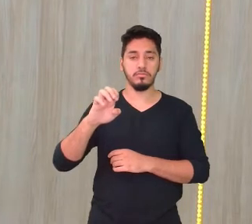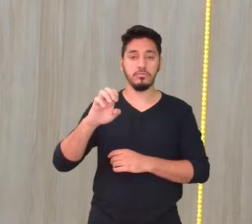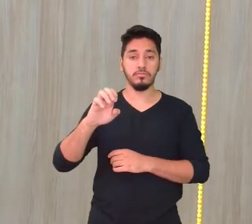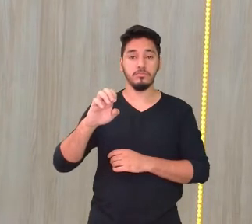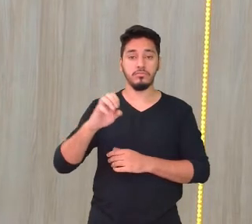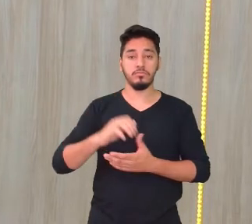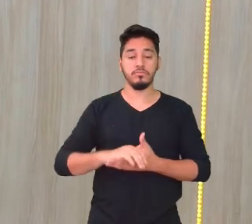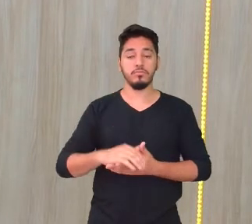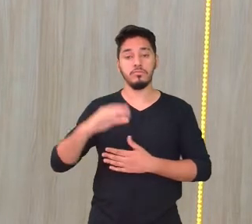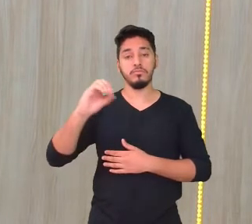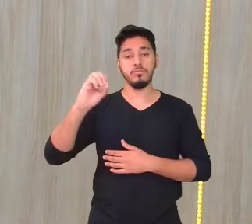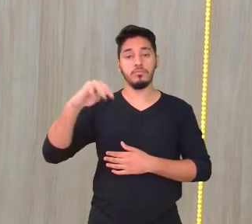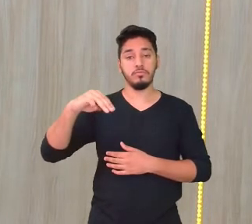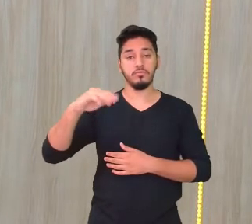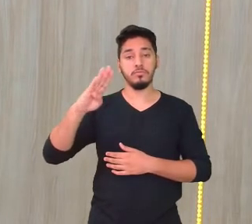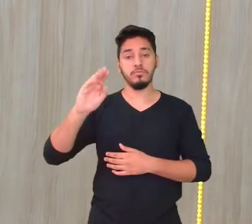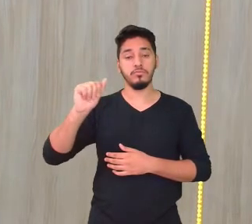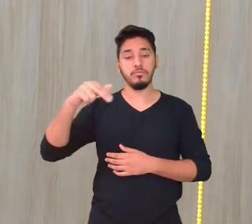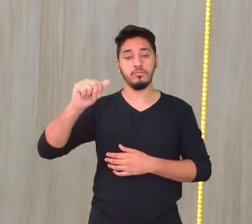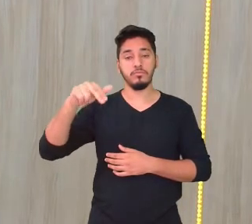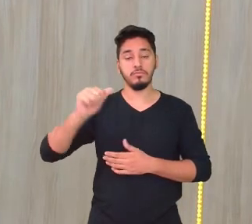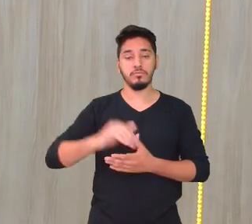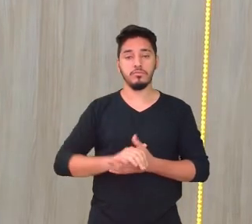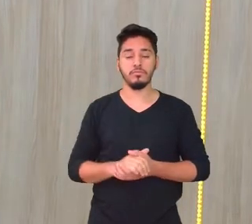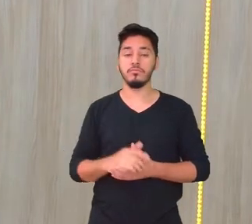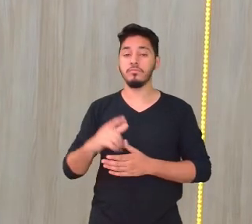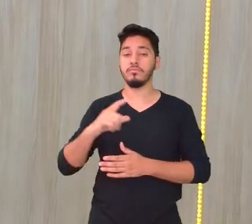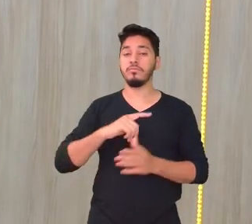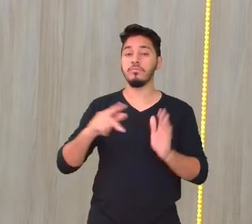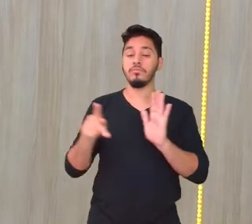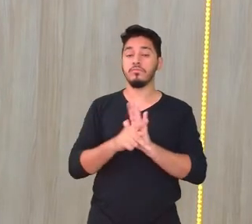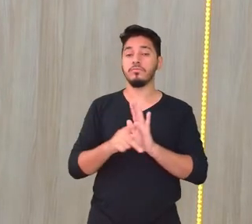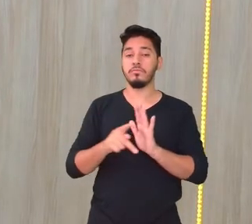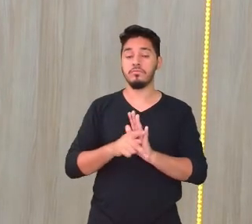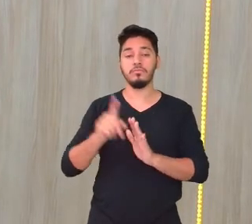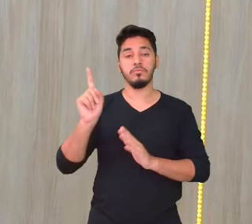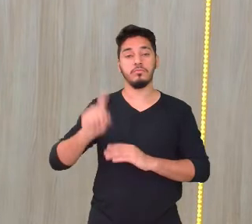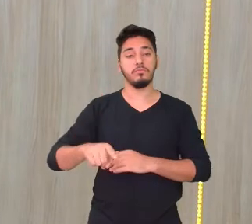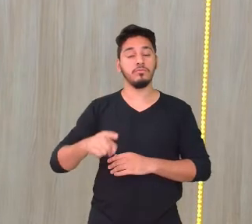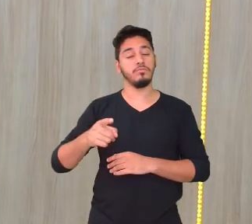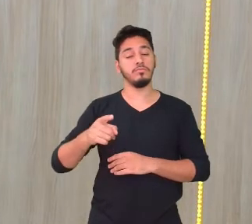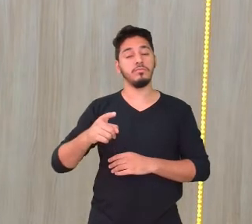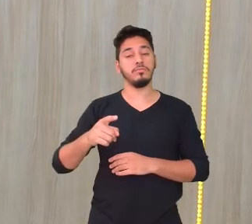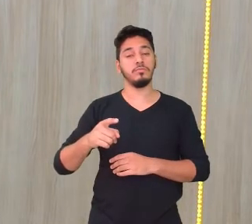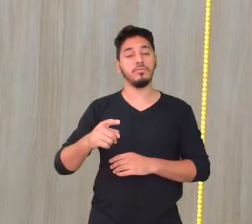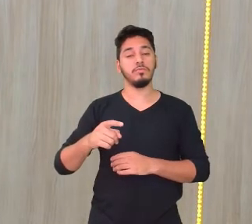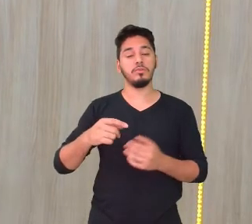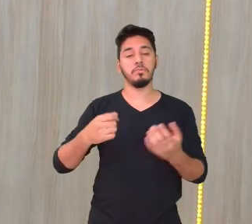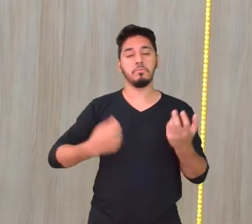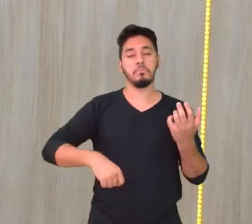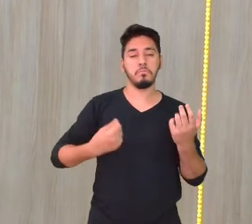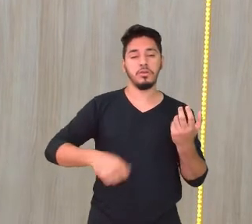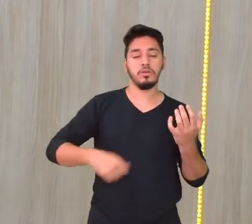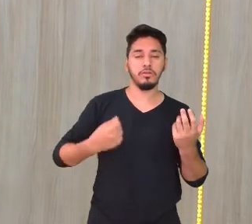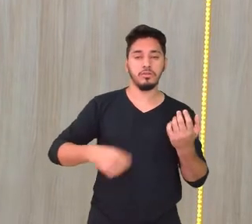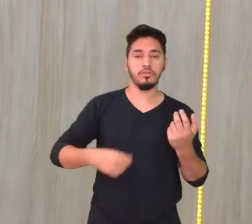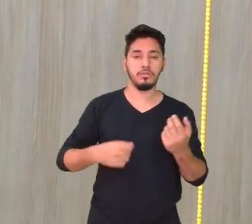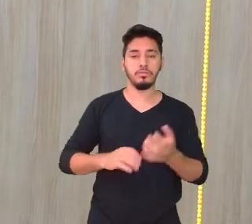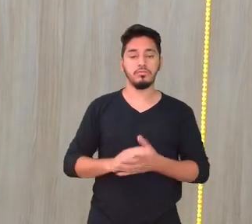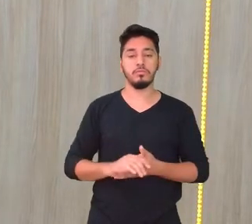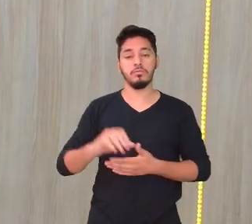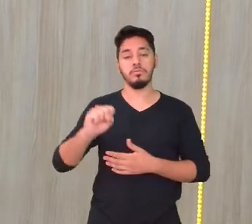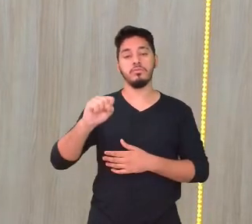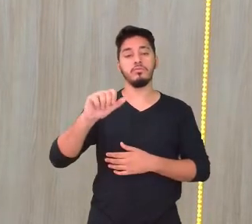Roses? Isso, e tem uma banda sueca chamada, né, eu vou lembrar o nome da banda,